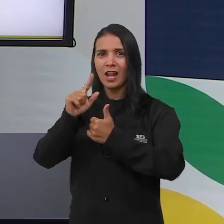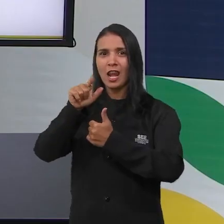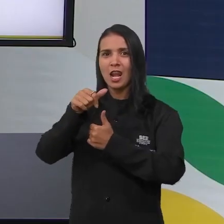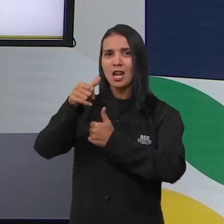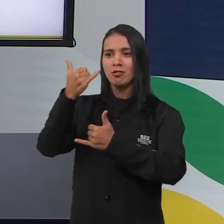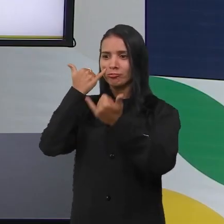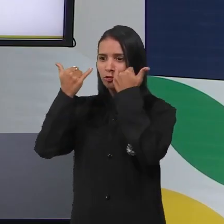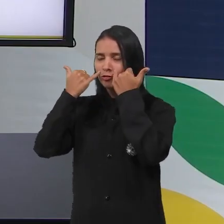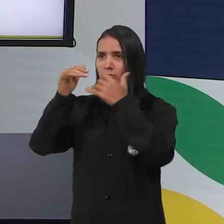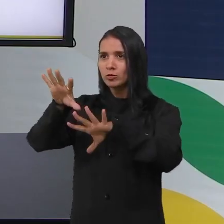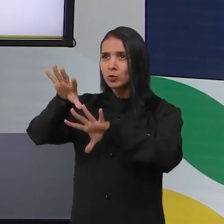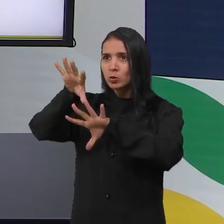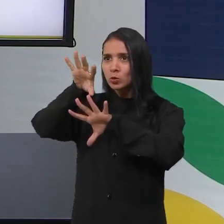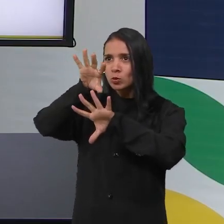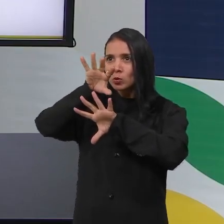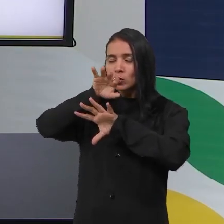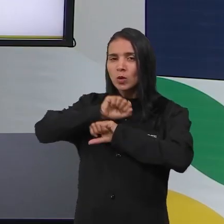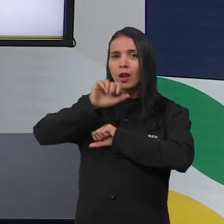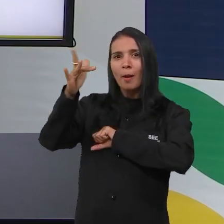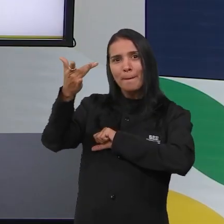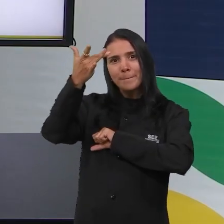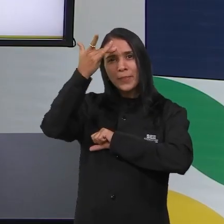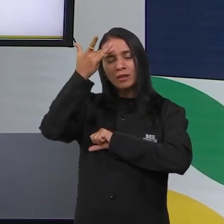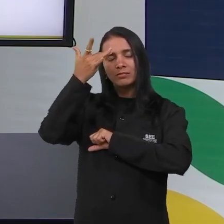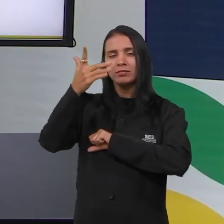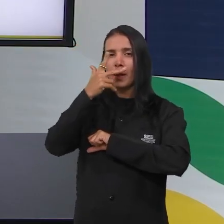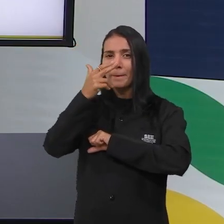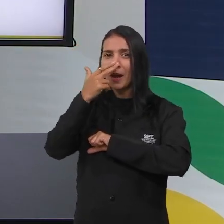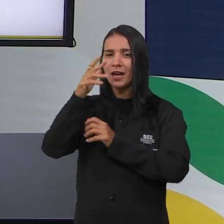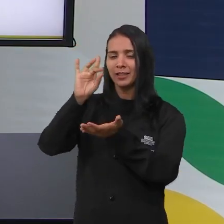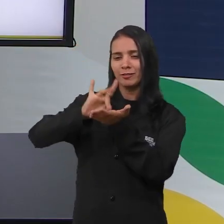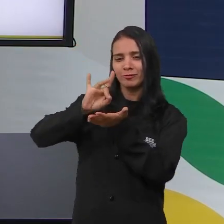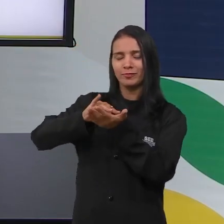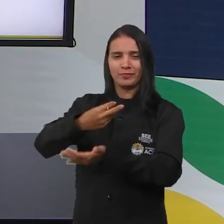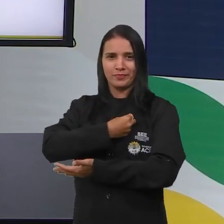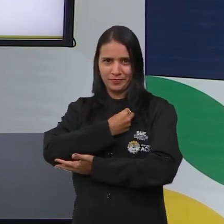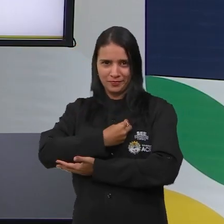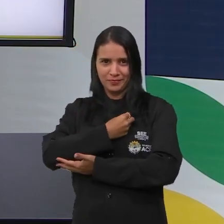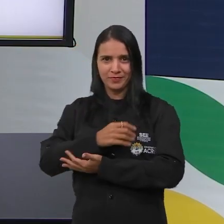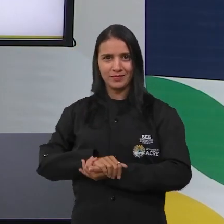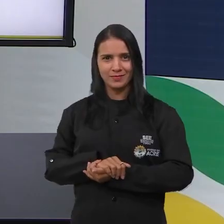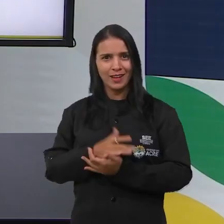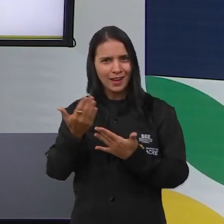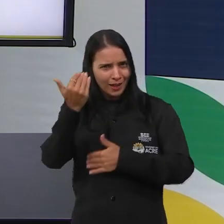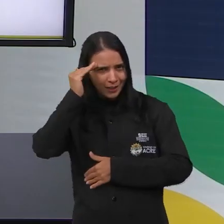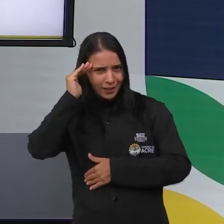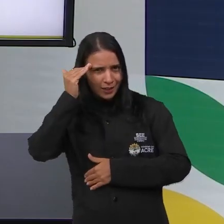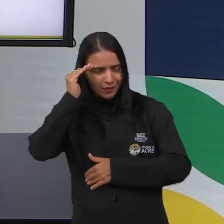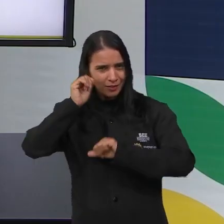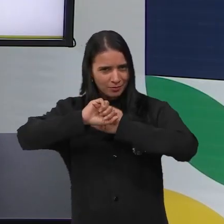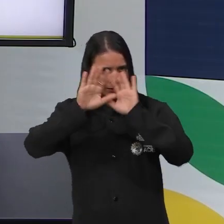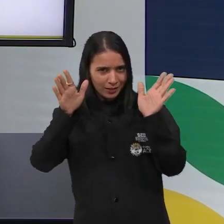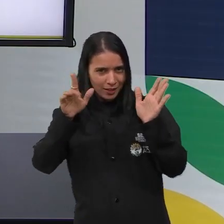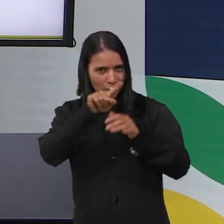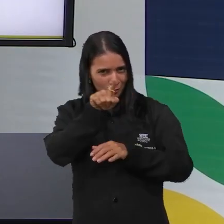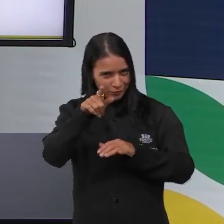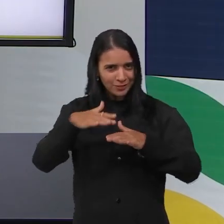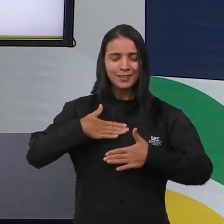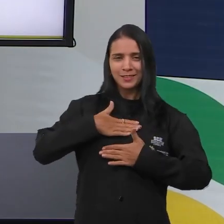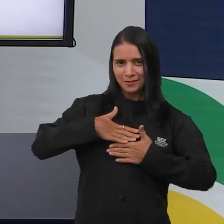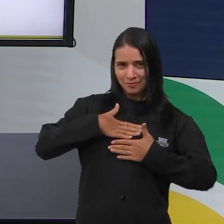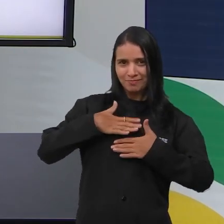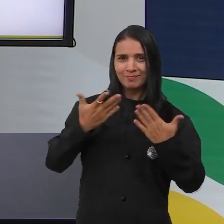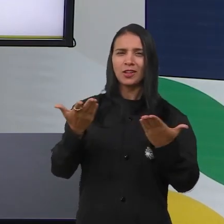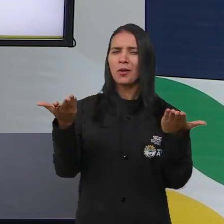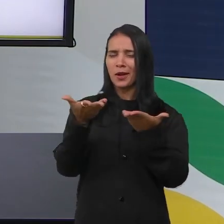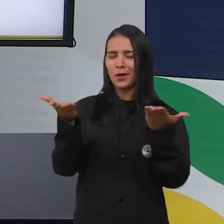você absorveu, aquilo passa a ser real. Compreendido? Gostaram? Animaram? Vamos agora para uma partida